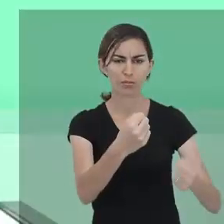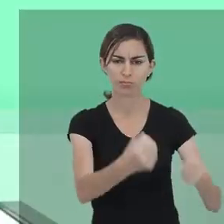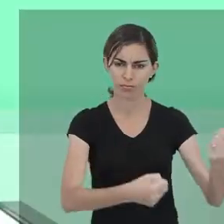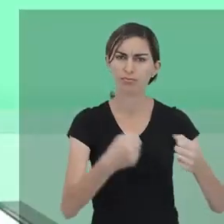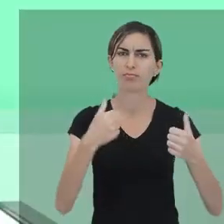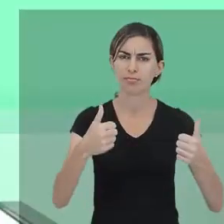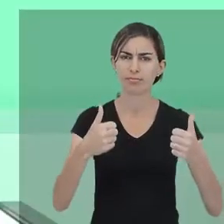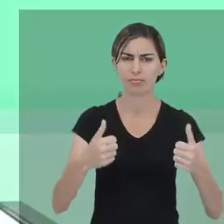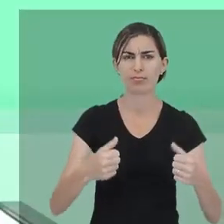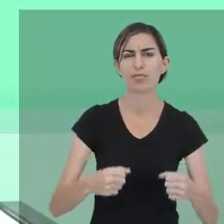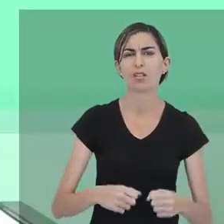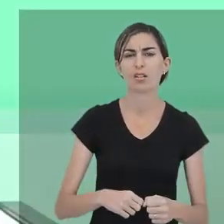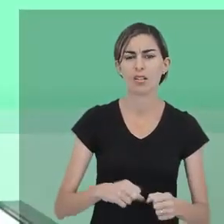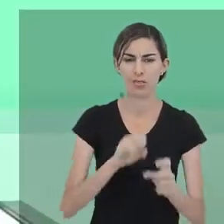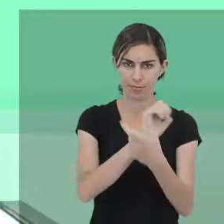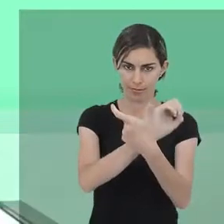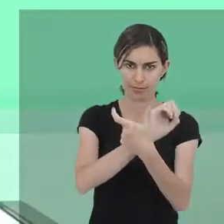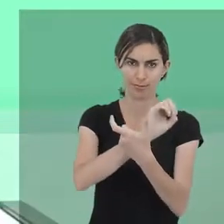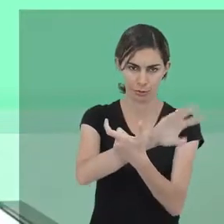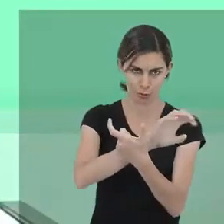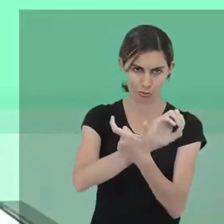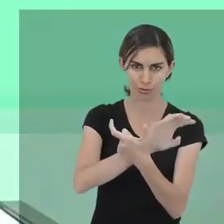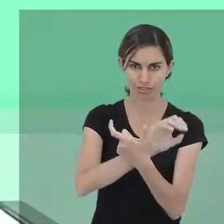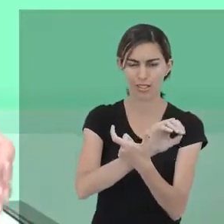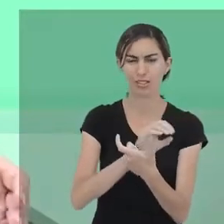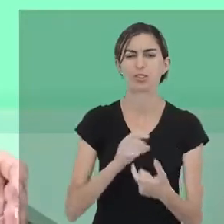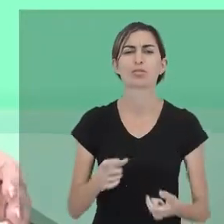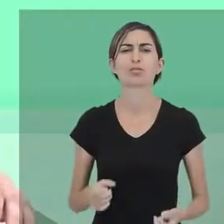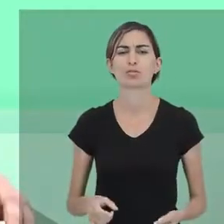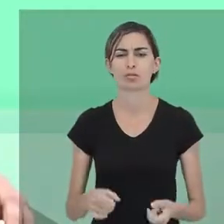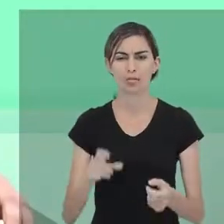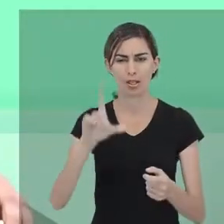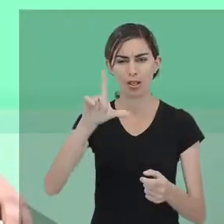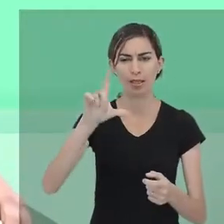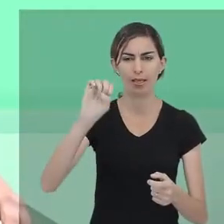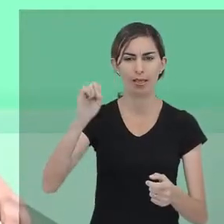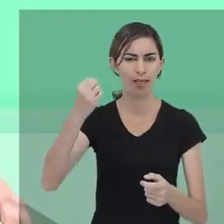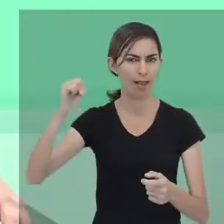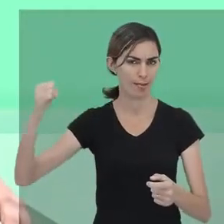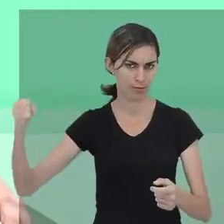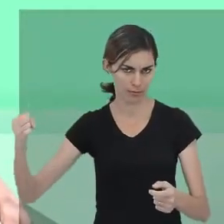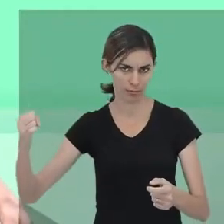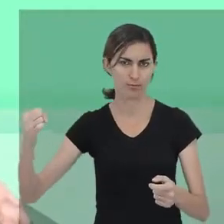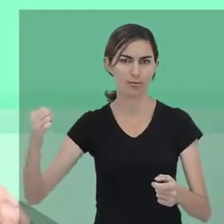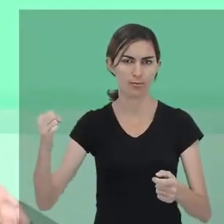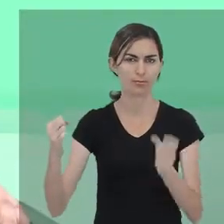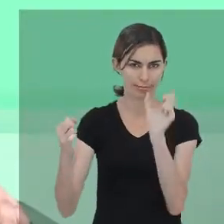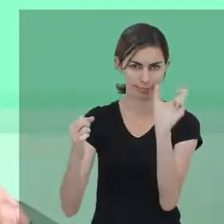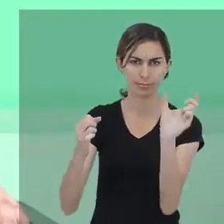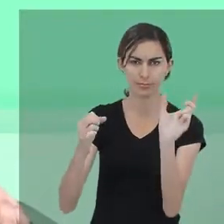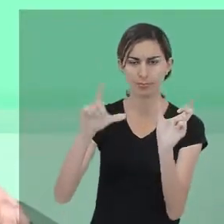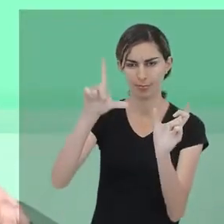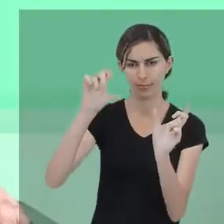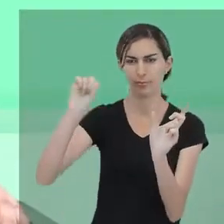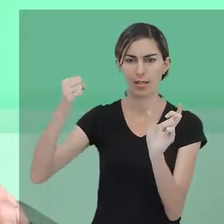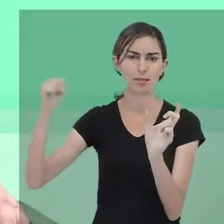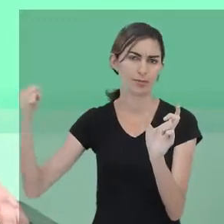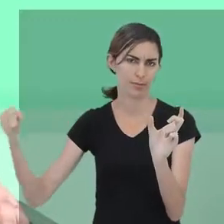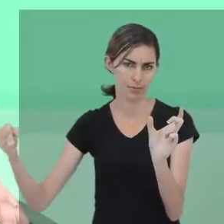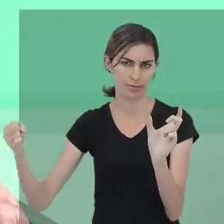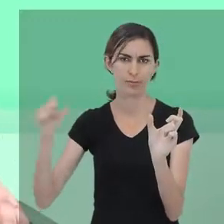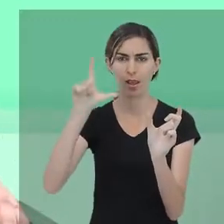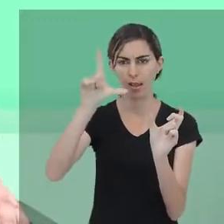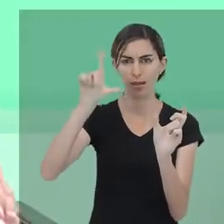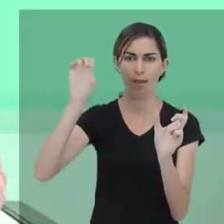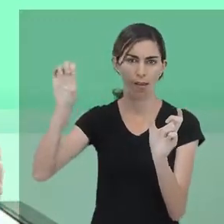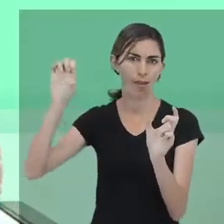segundo sufixo que a gente tem é, a gente tem o less. Less. Né?